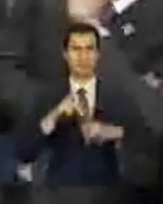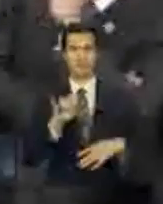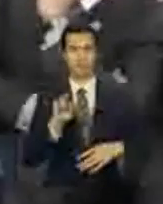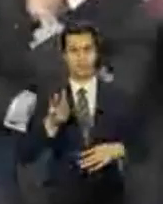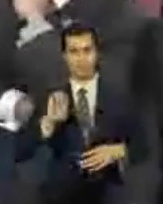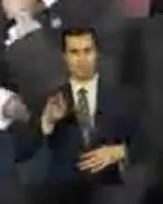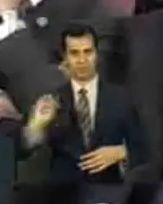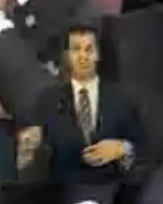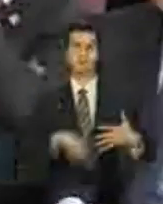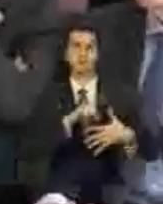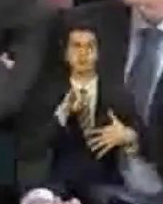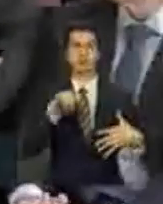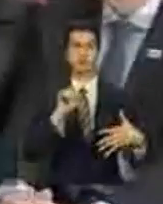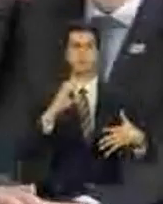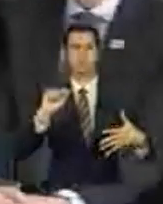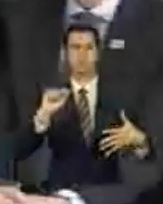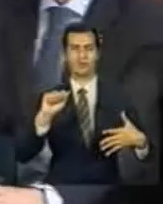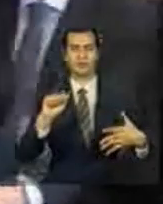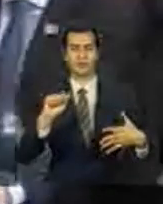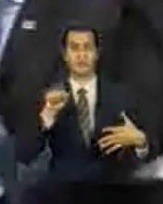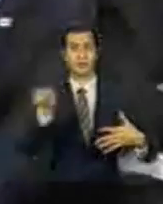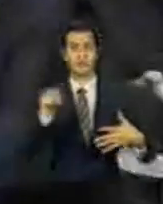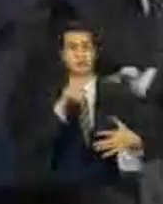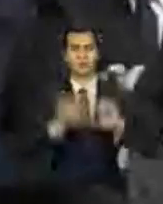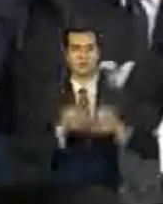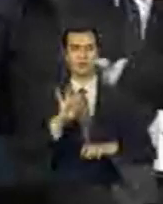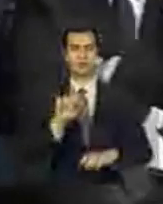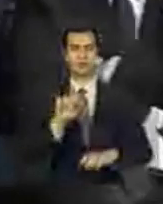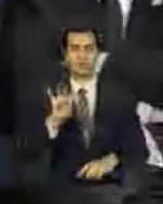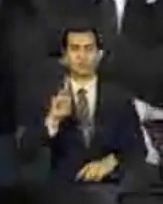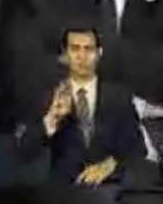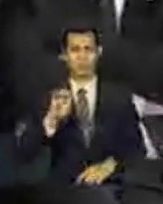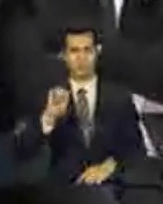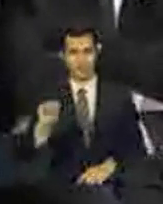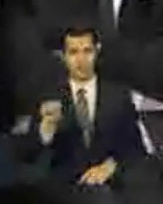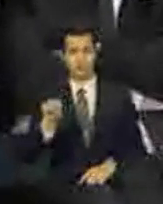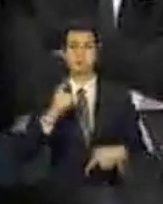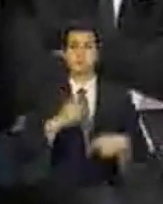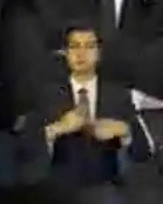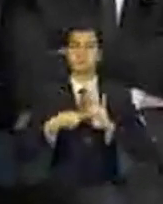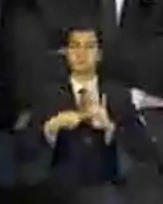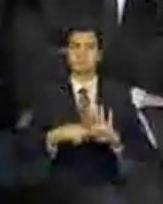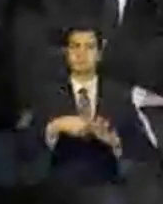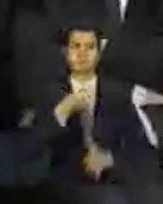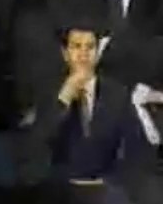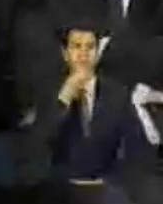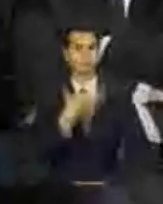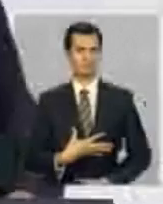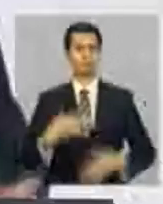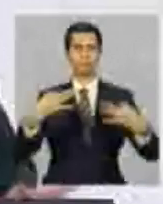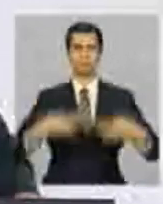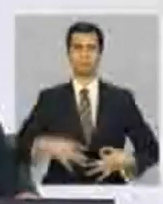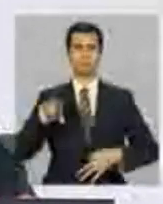e o José da Costa Carvalho Neto, da Eletrobras, pelo exemplo que dão neste momento